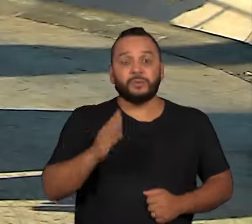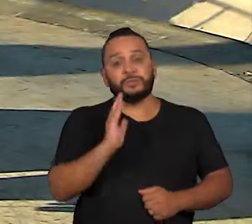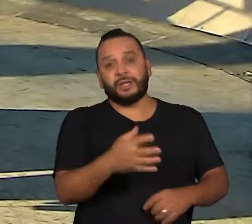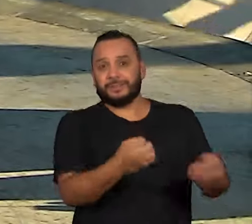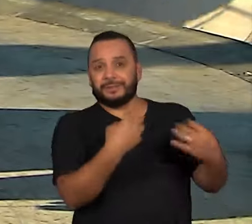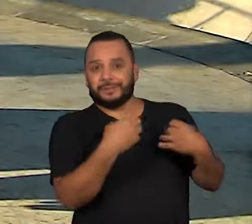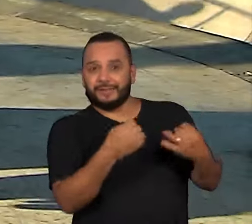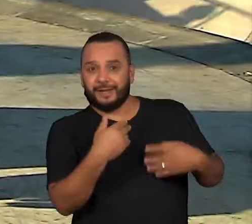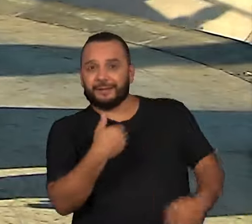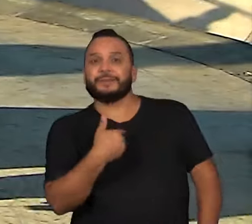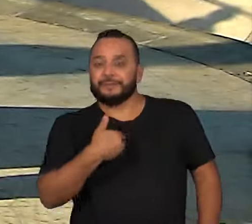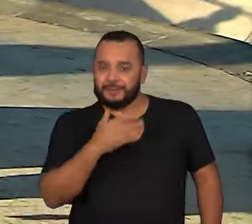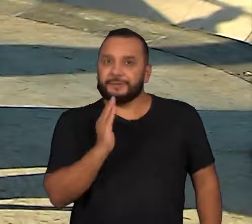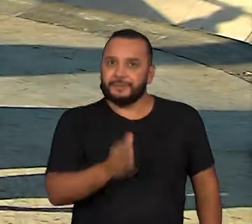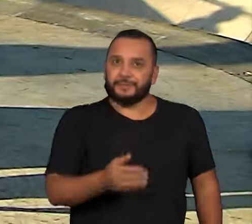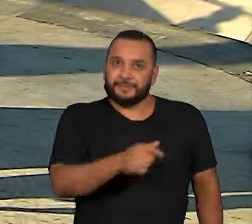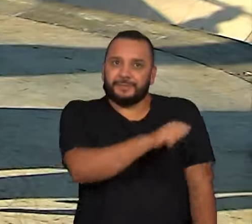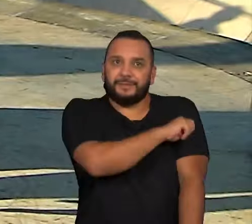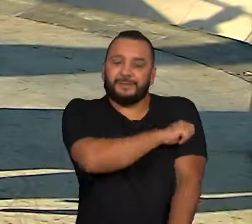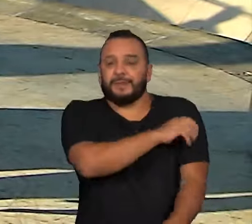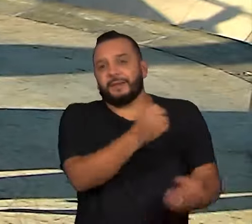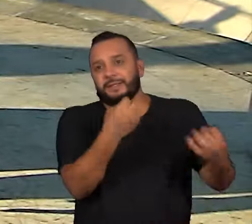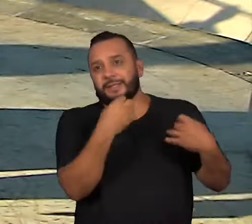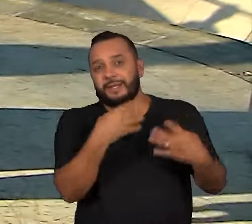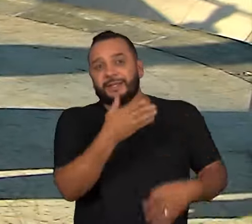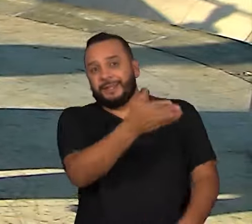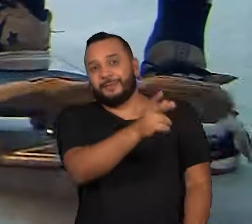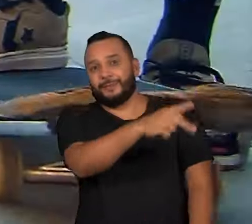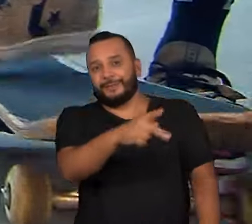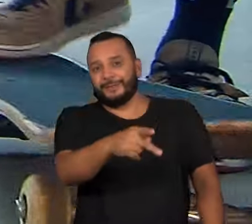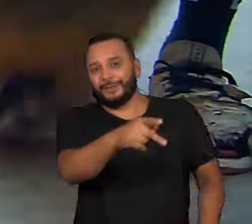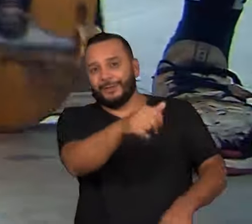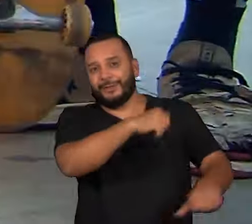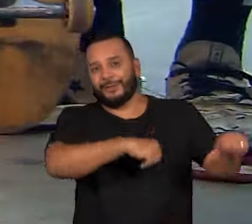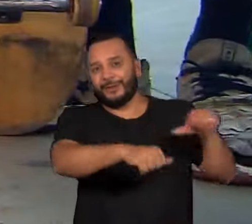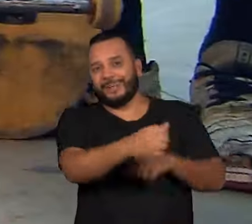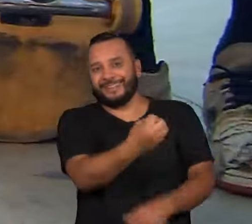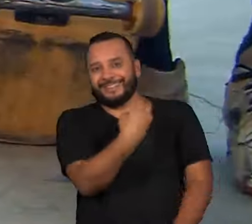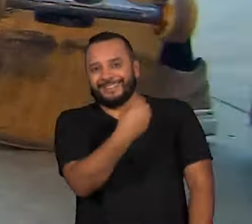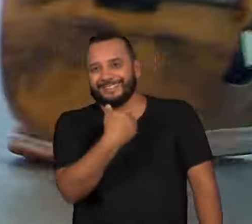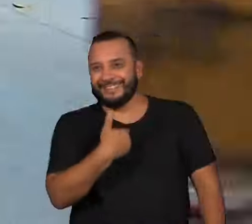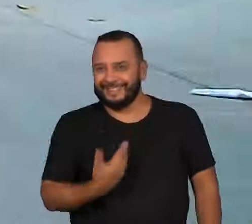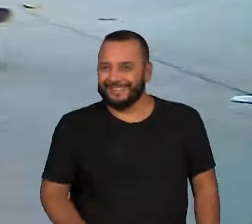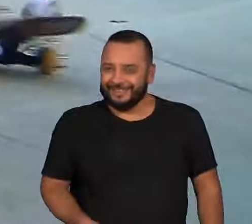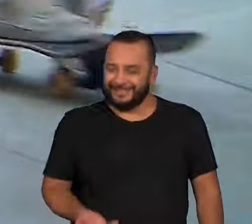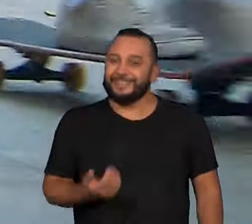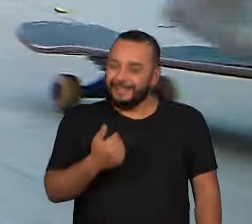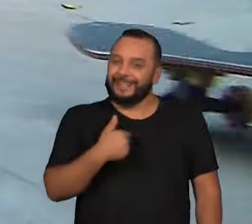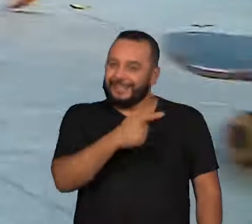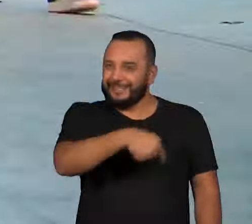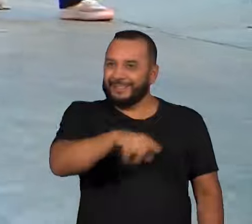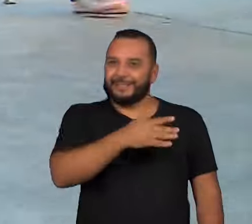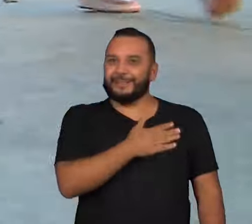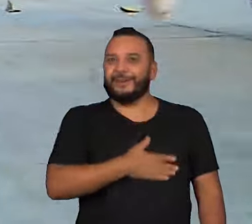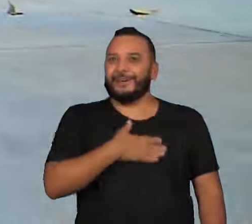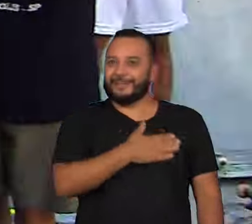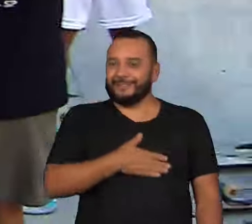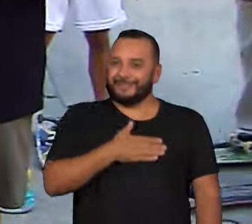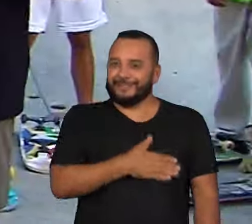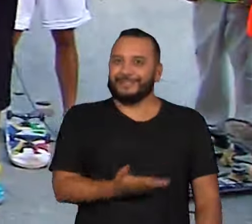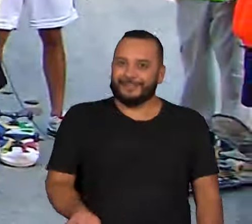deram uma força. E é legal para eles estarem nesse papel de professor também e estarem ensinando o próprio professor. Eu acho que eles gostam bastante também. Bora falar,